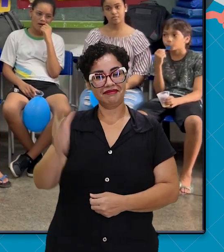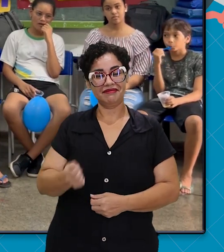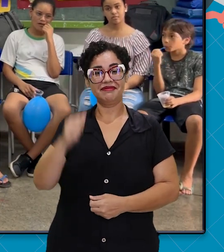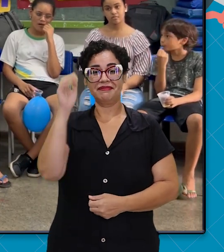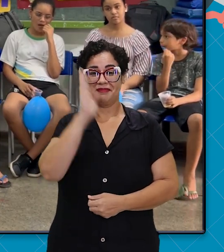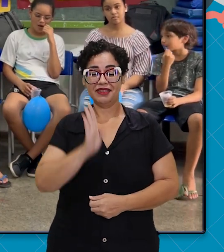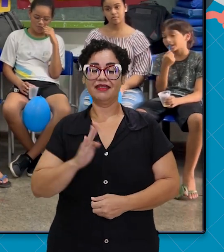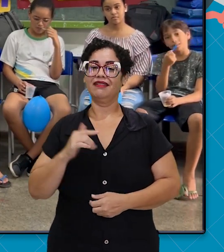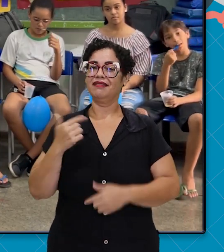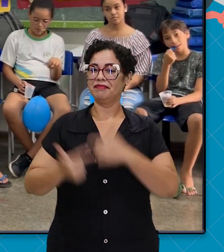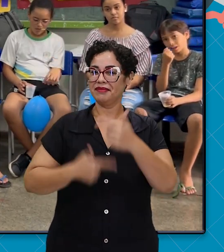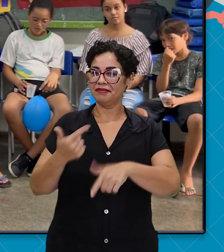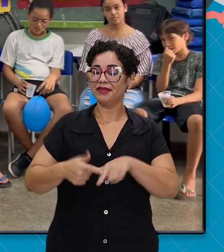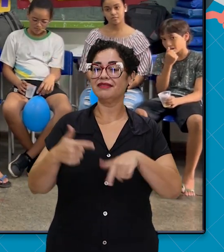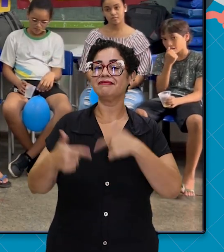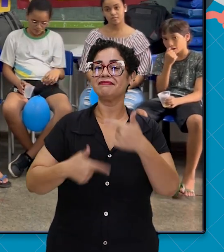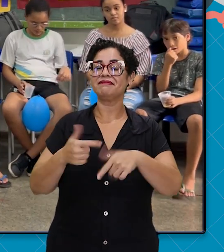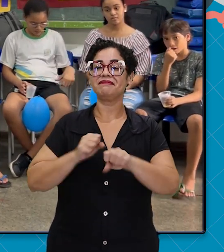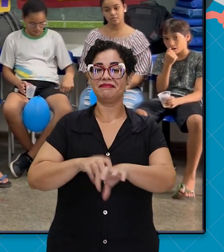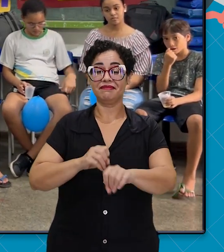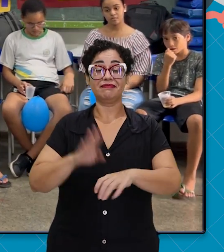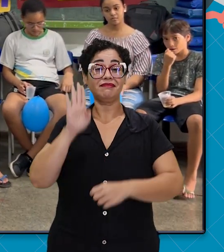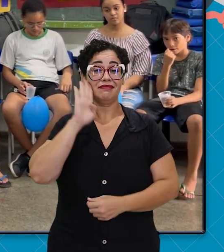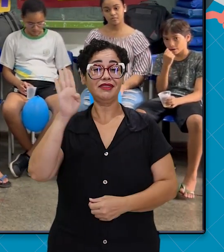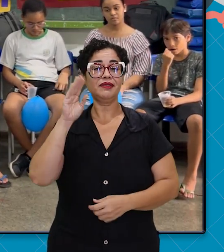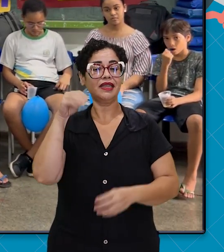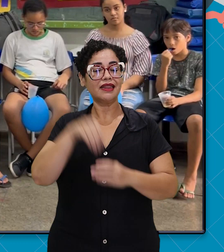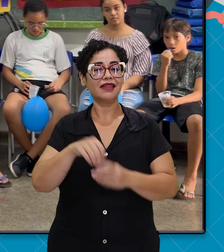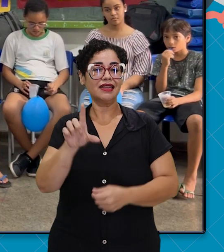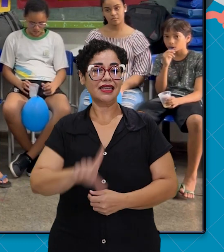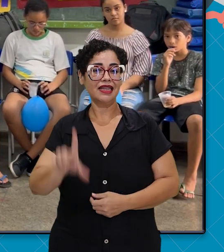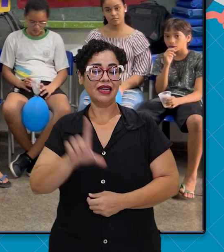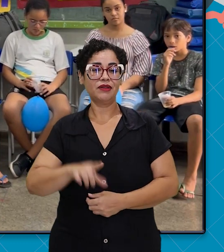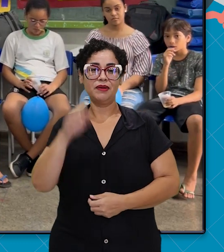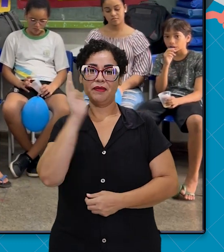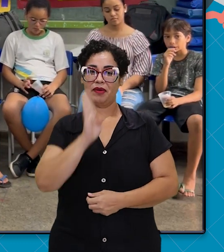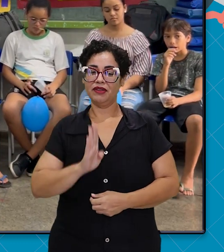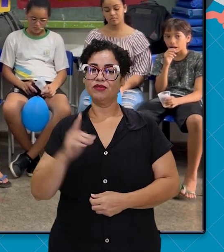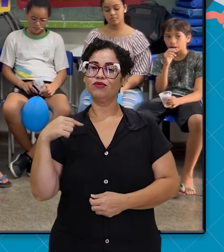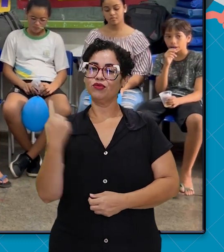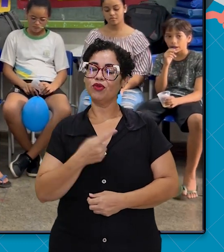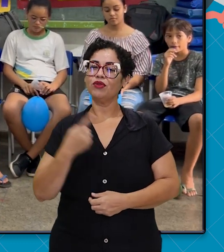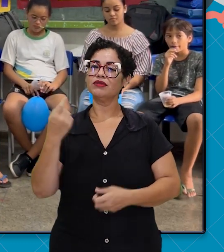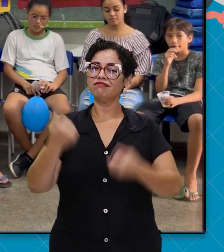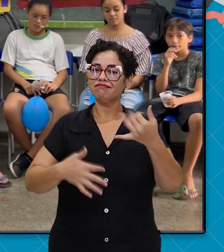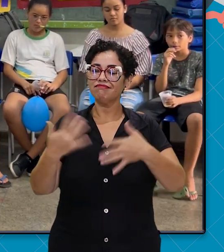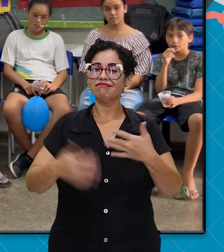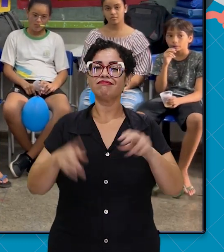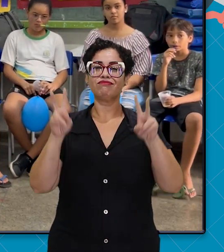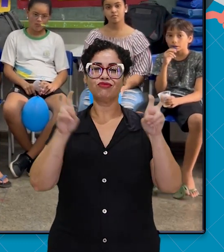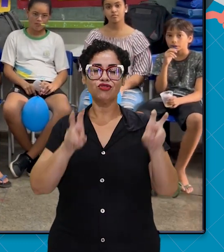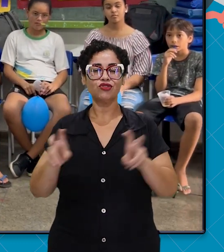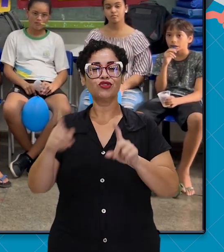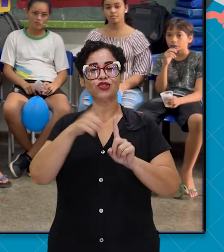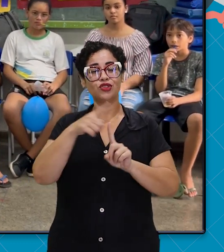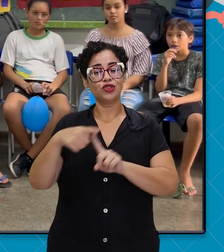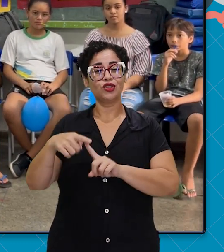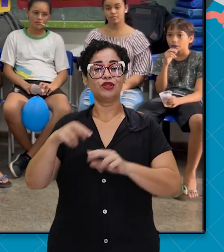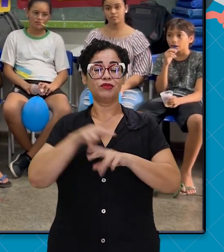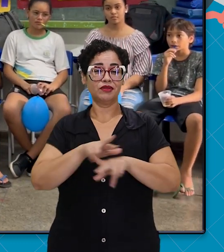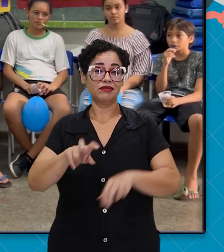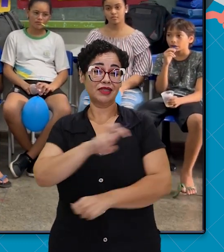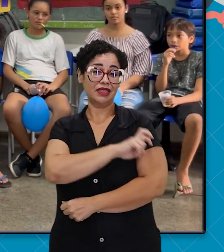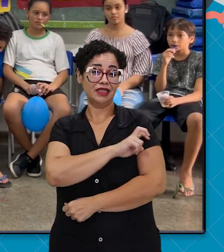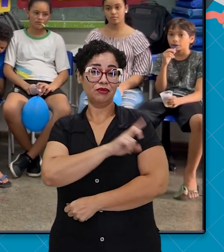Brasileiras, ele é trabalhado principalmente dentro da literatura brasileira. Nós trazemos vários títulos para os meninos aqui dos